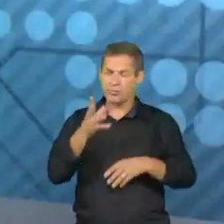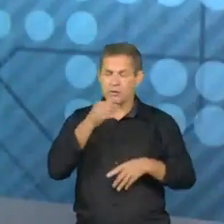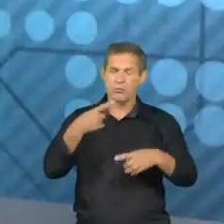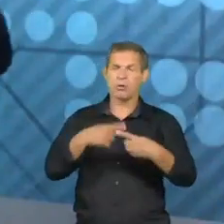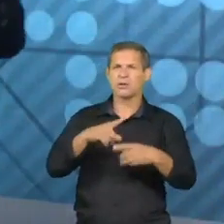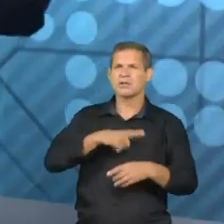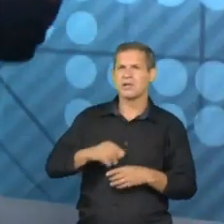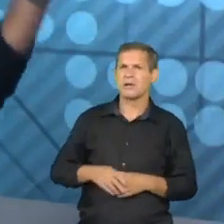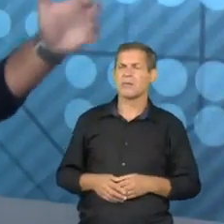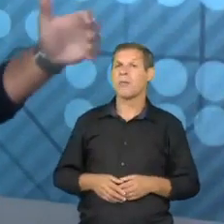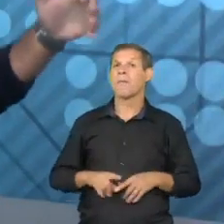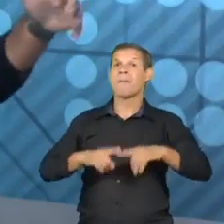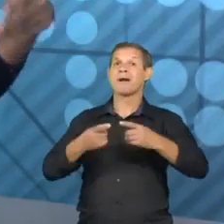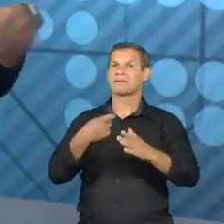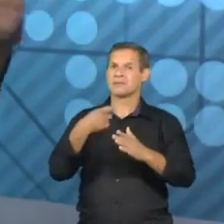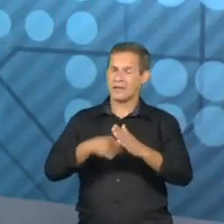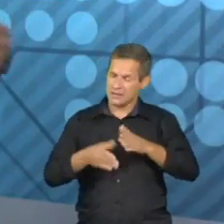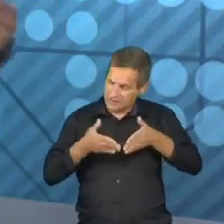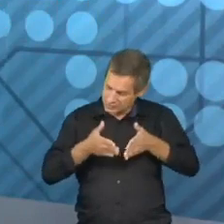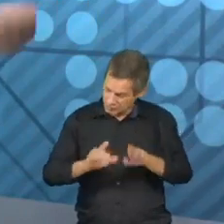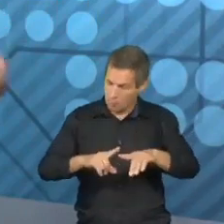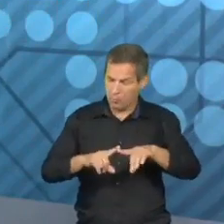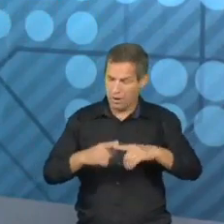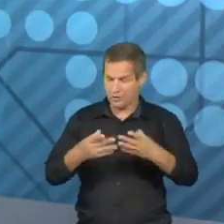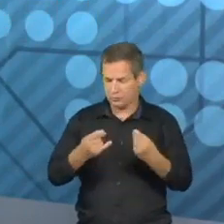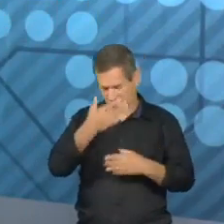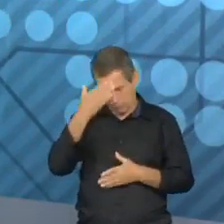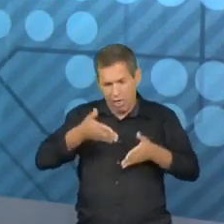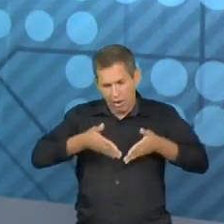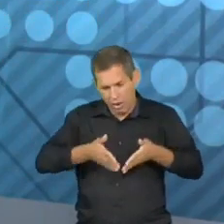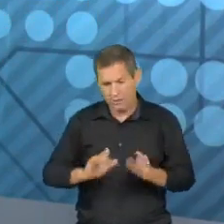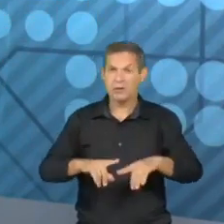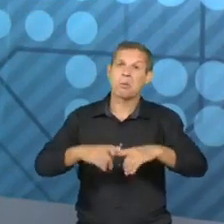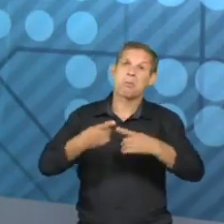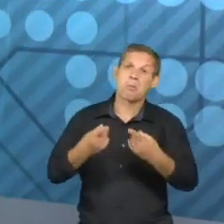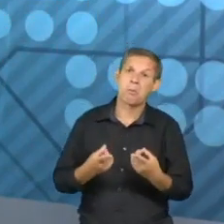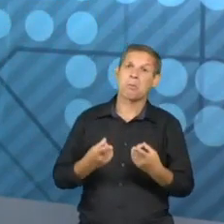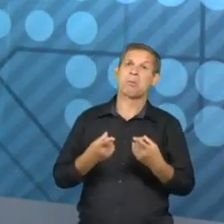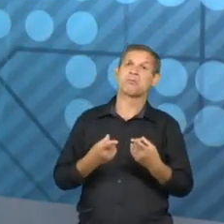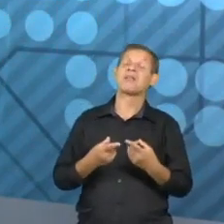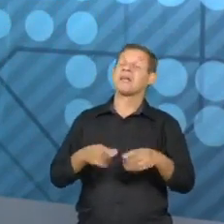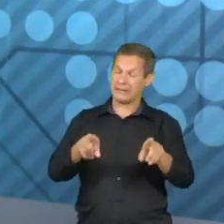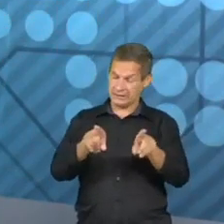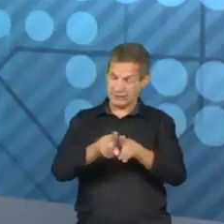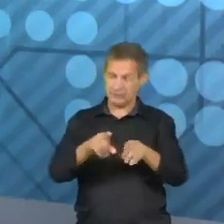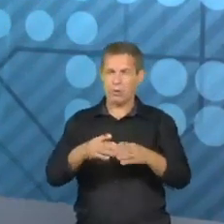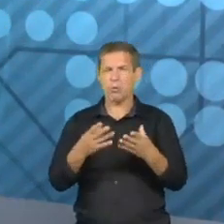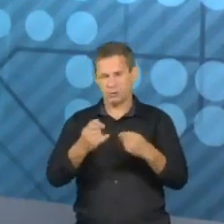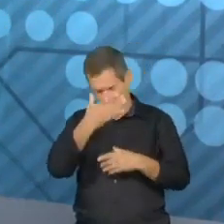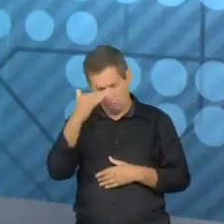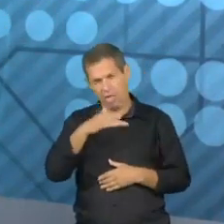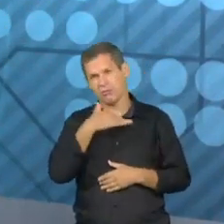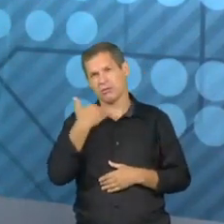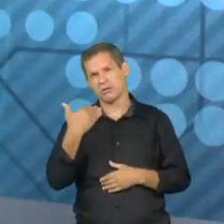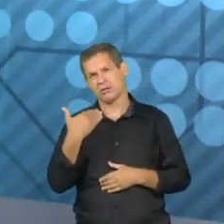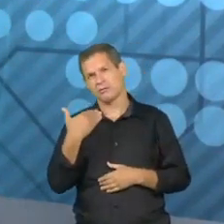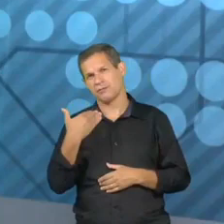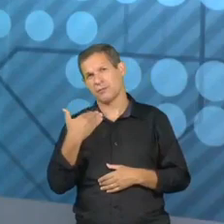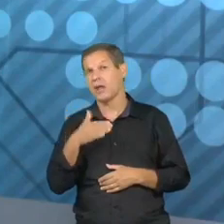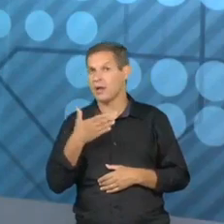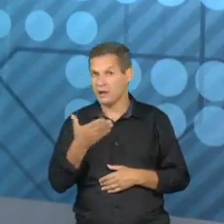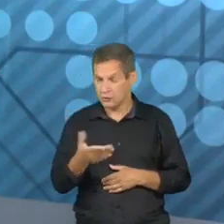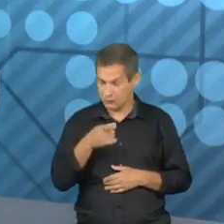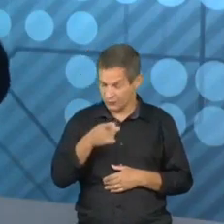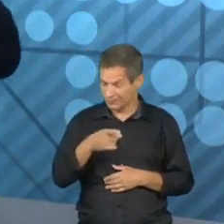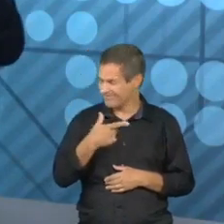lado, você tinha uma alta taxa de natalidade. Olha, muita gente está nascendo. Mas, por outro lado, muita gente morria. Então,